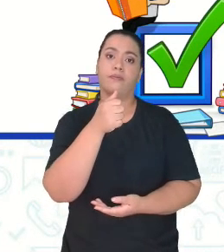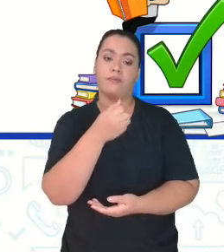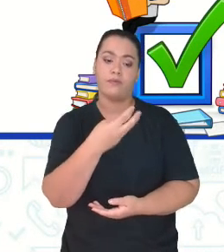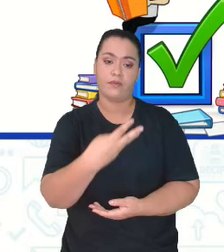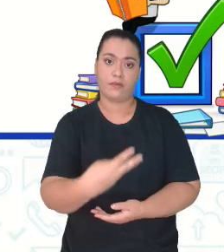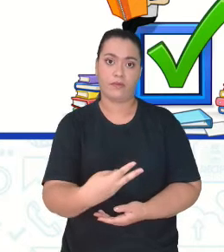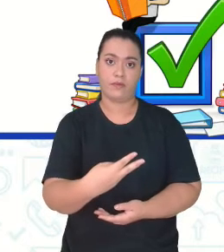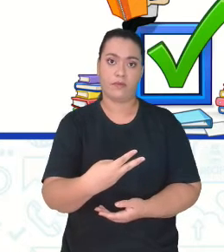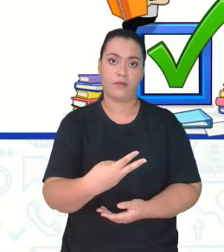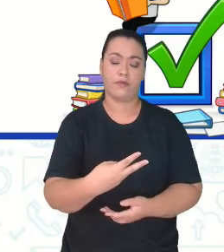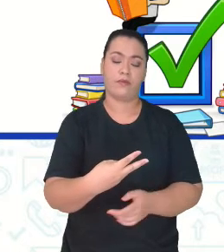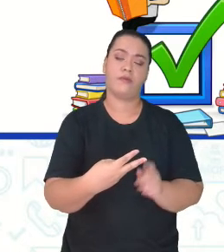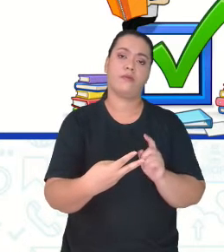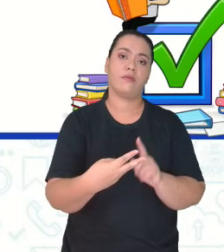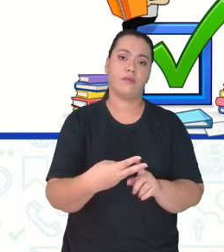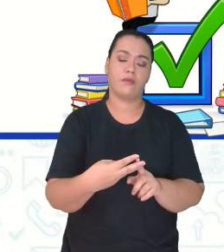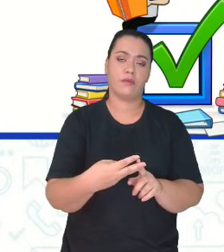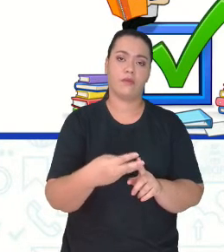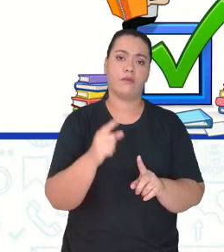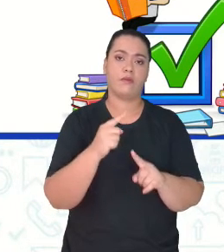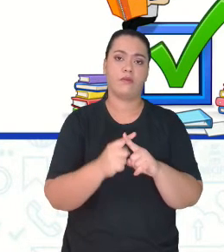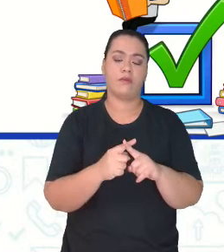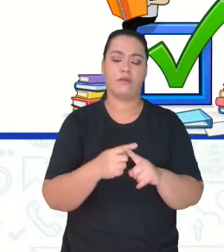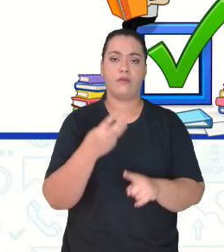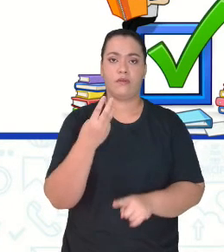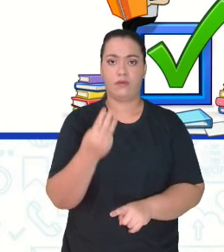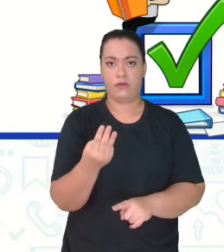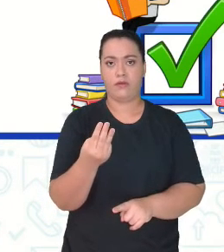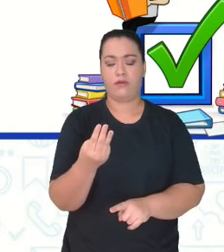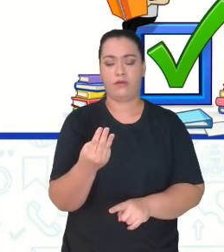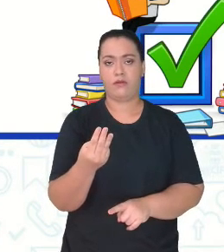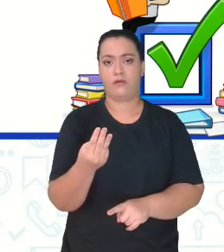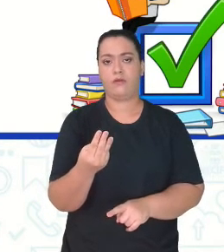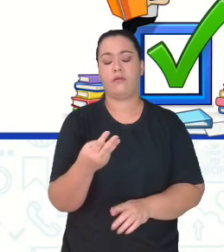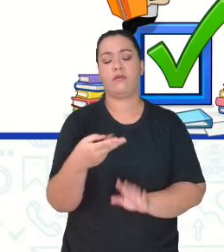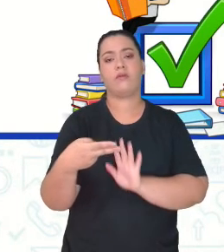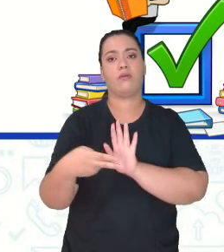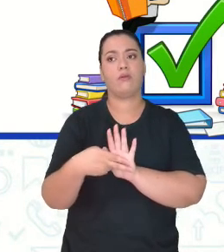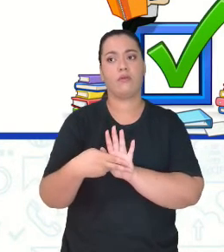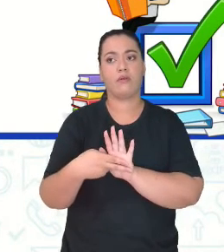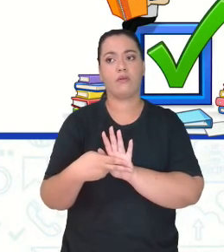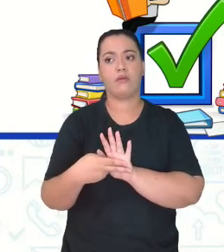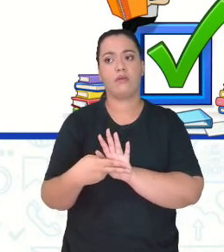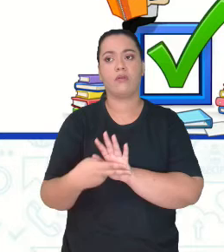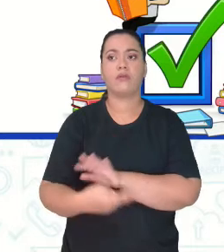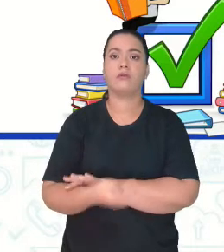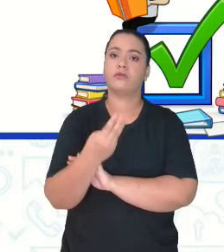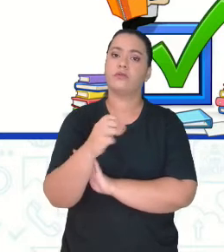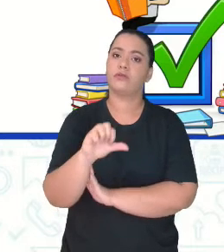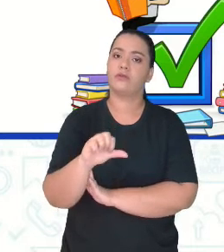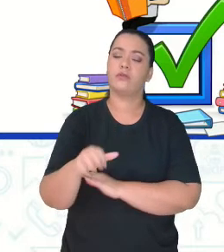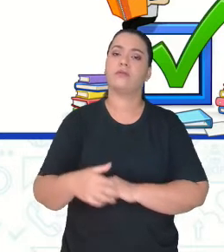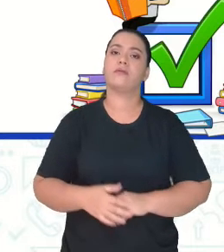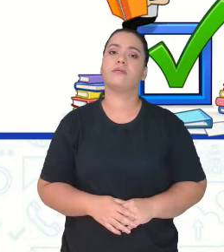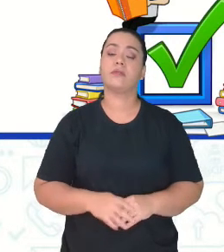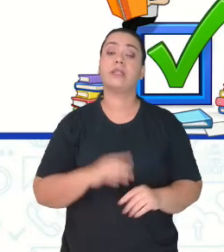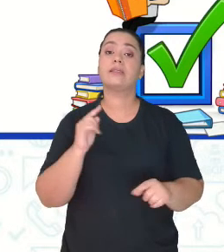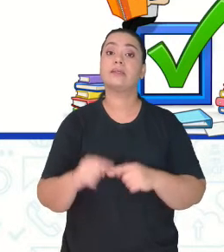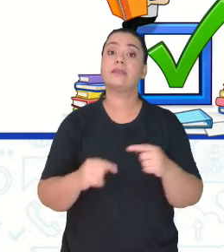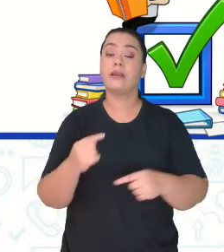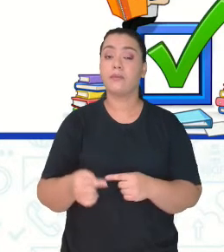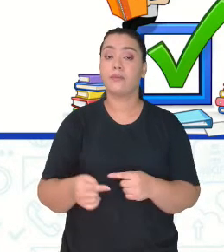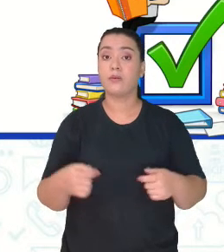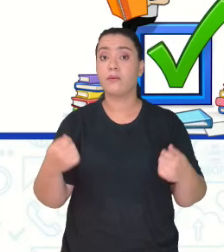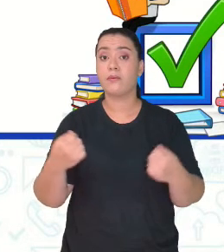as 3 partes do seu irmão e multiplicar por 13, que dá igual a quanto? Que dá igual a 39. Depois a